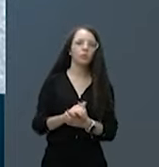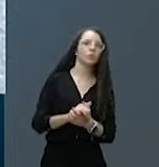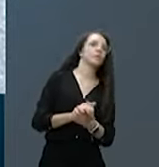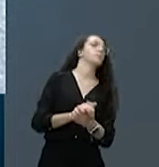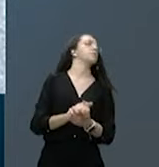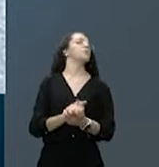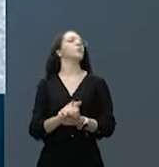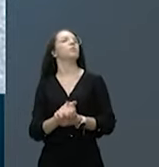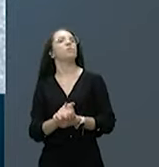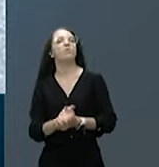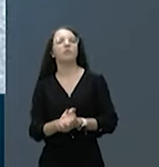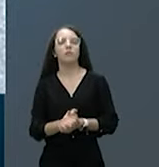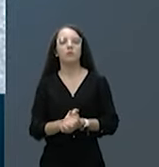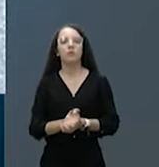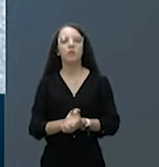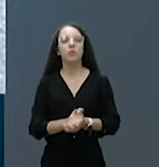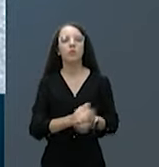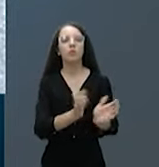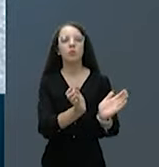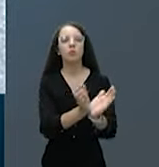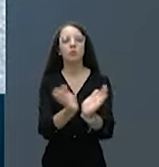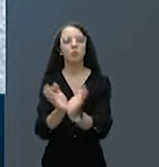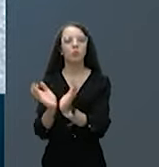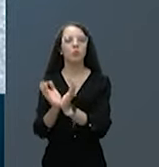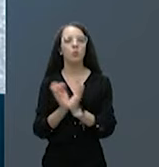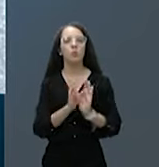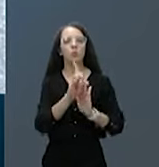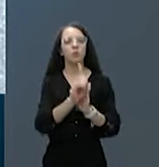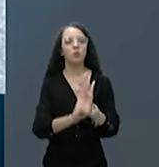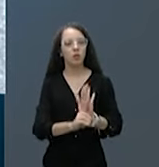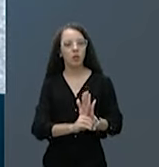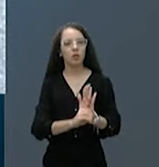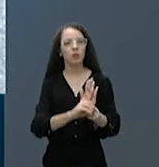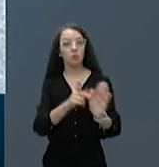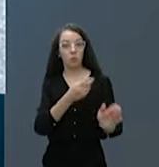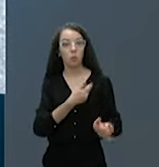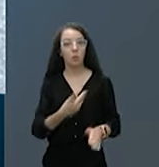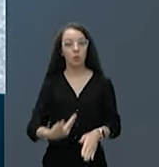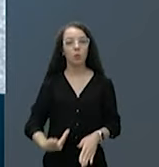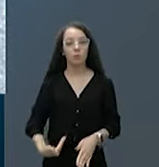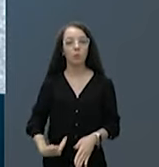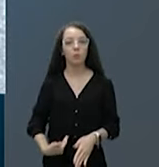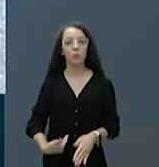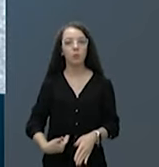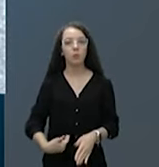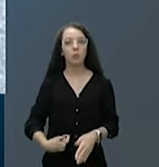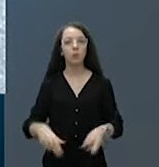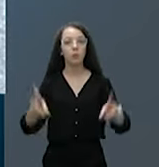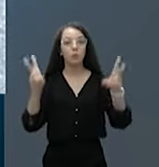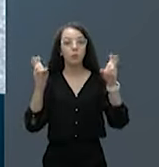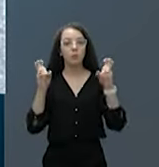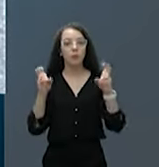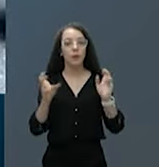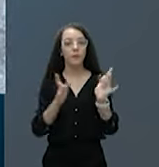notadamente as turmas de direito público, de respeito à compreensão